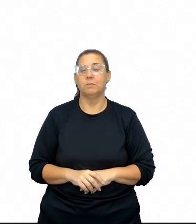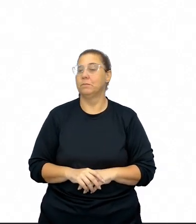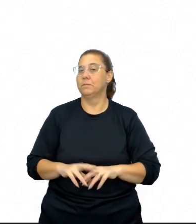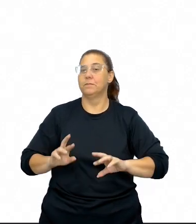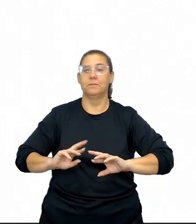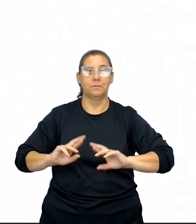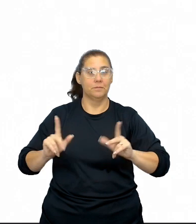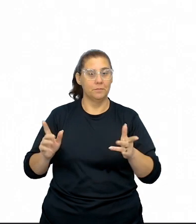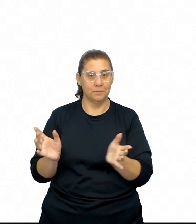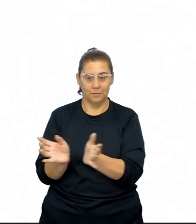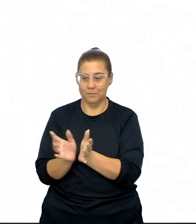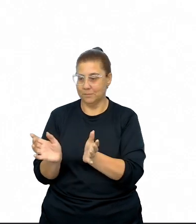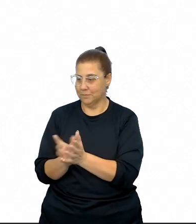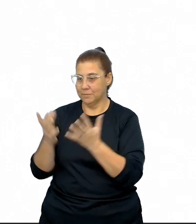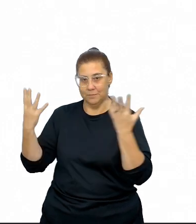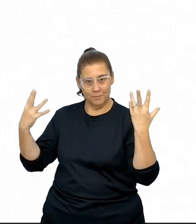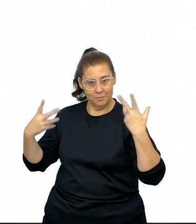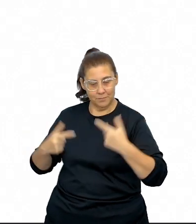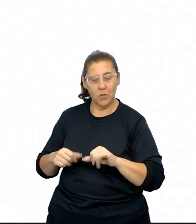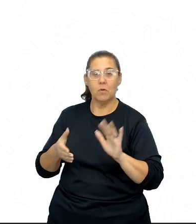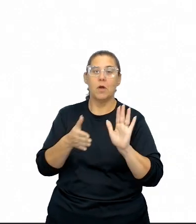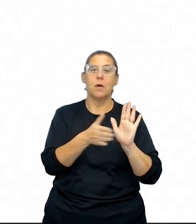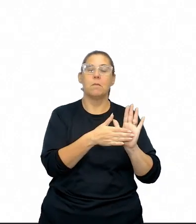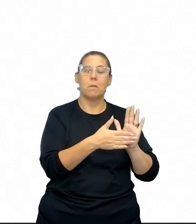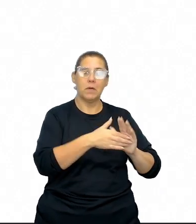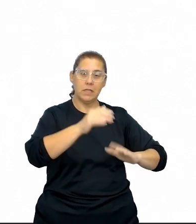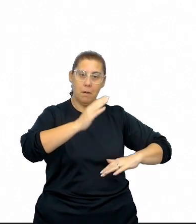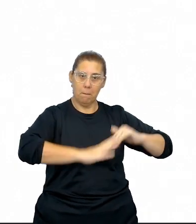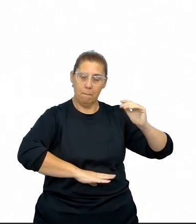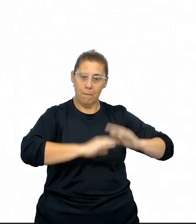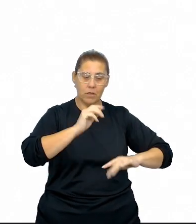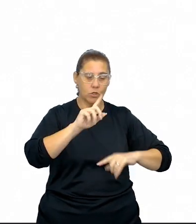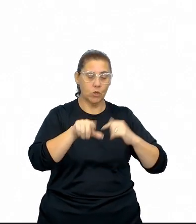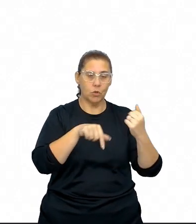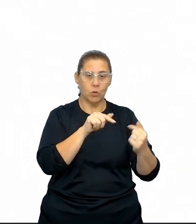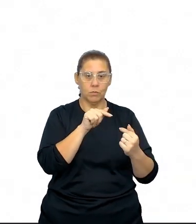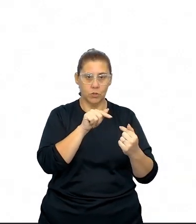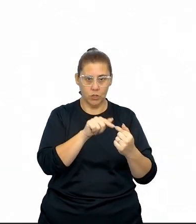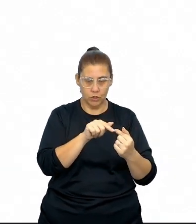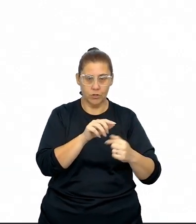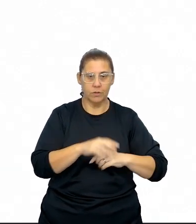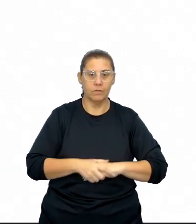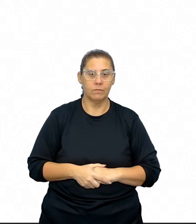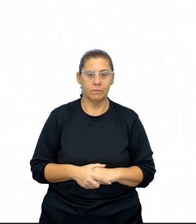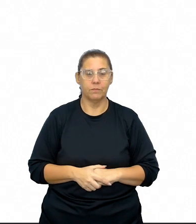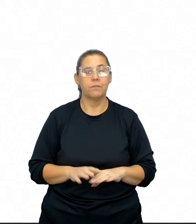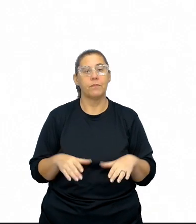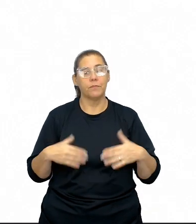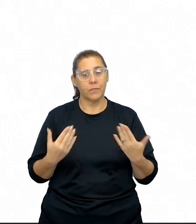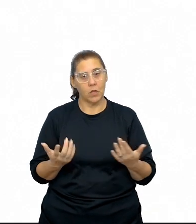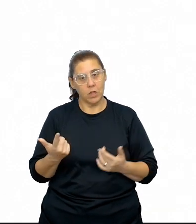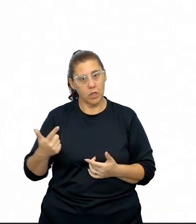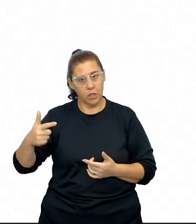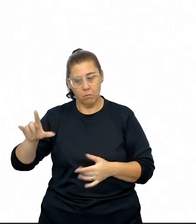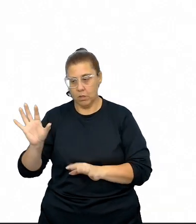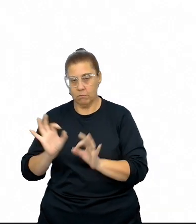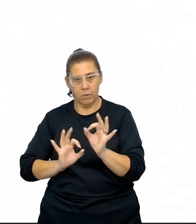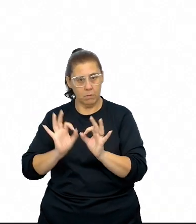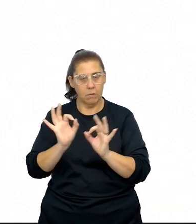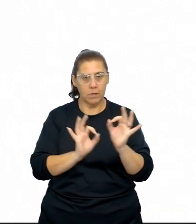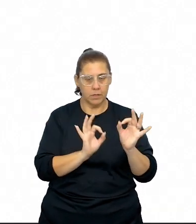diferentes grupos de animais, como é proposto na habilidade e no objetivo da atividade. Então, após a